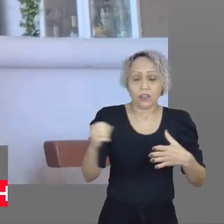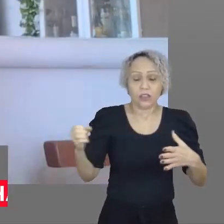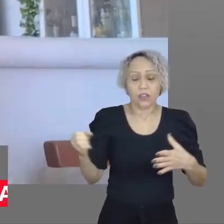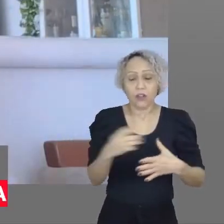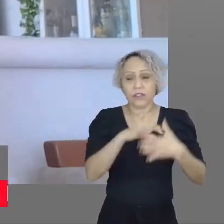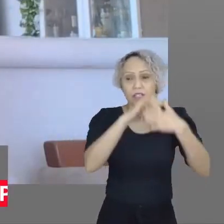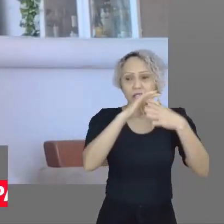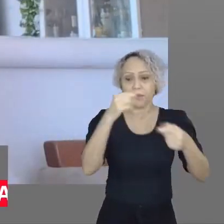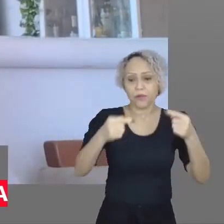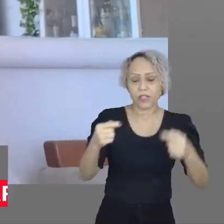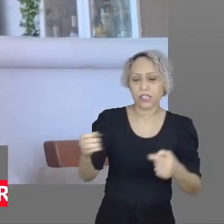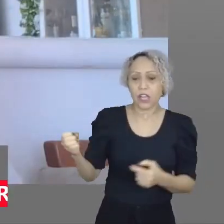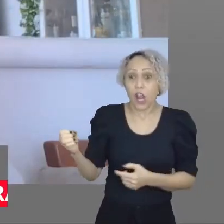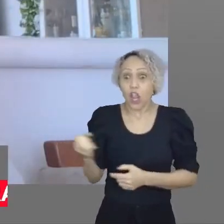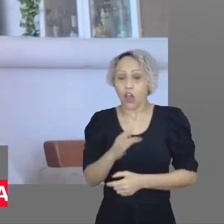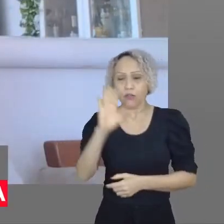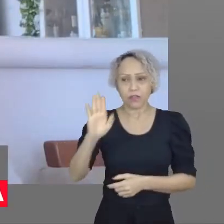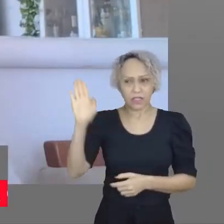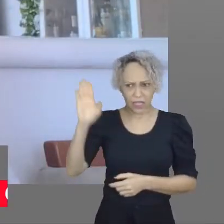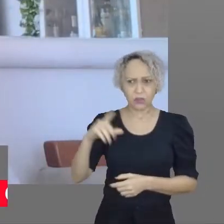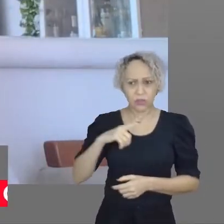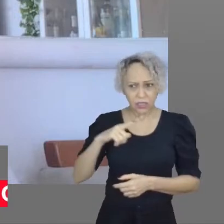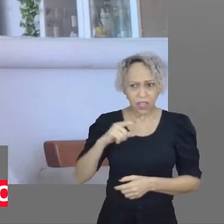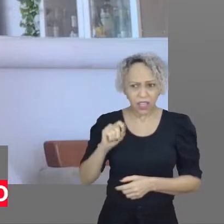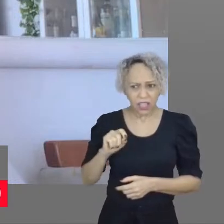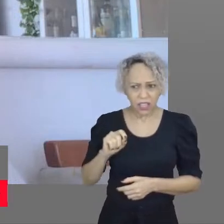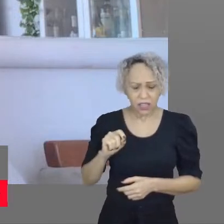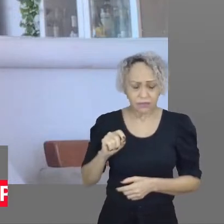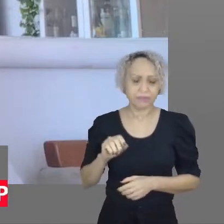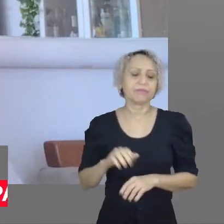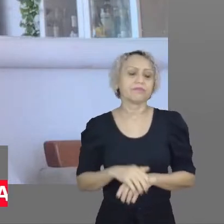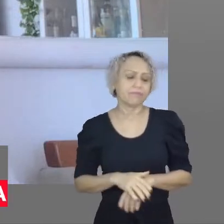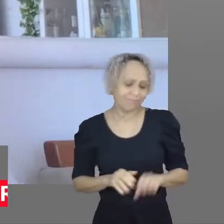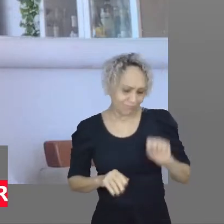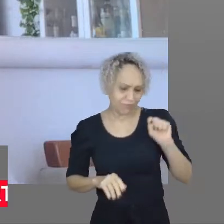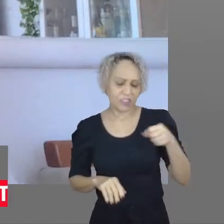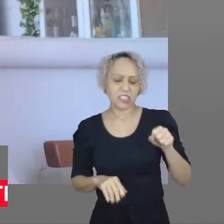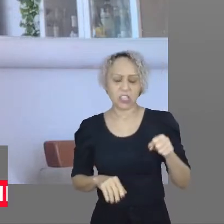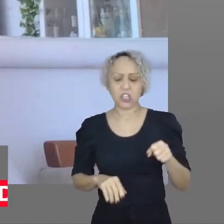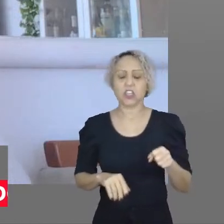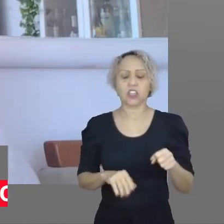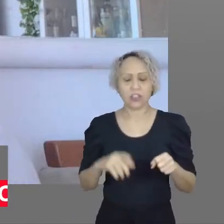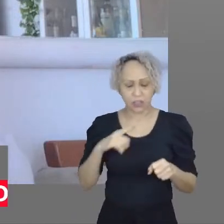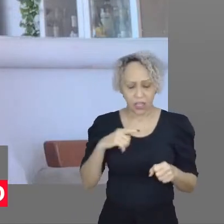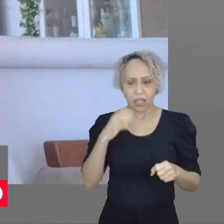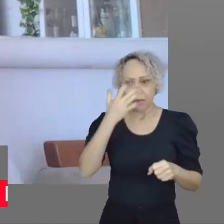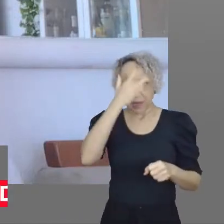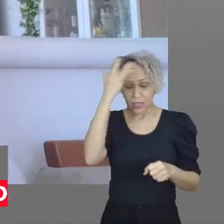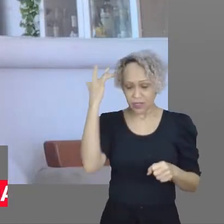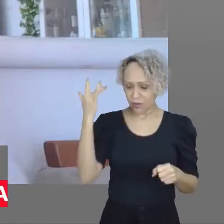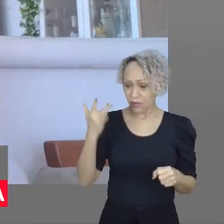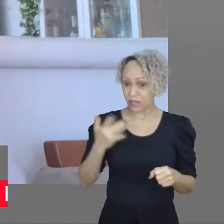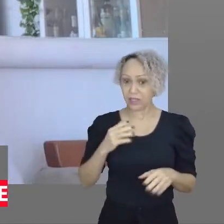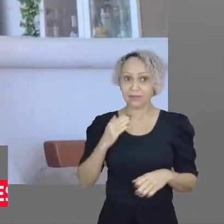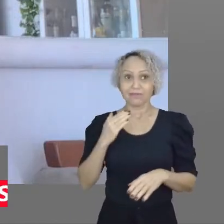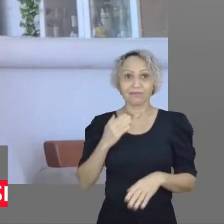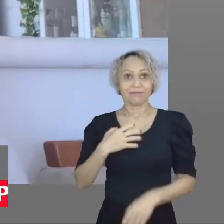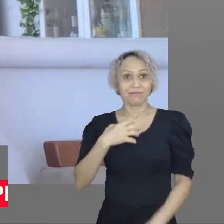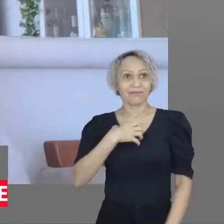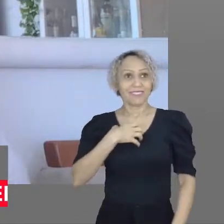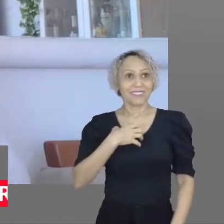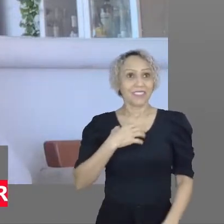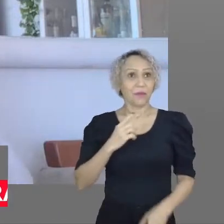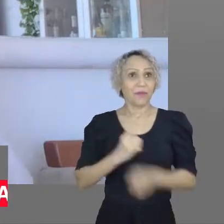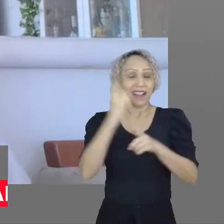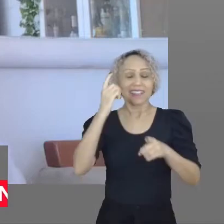gente já tem pessoas que, por exemplo, se descobriram grandes lideranças que estão agora postas para a direção do PT, pessoas